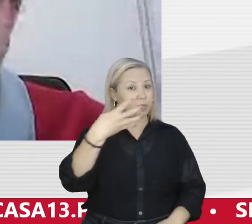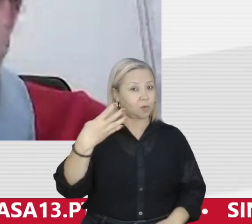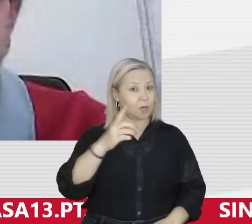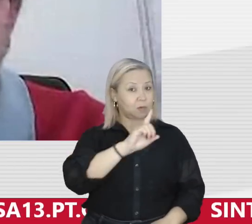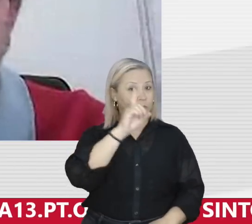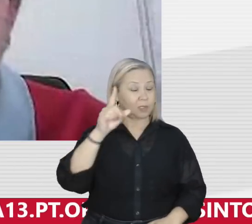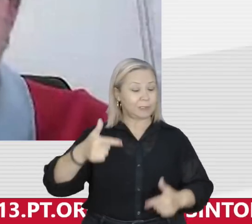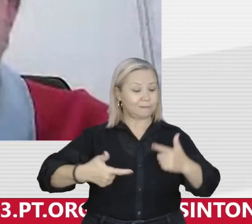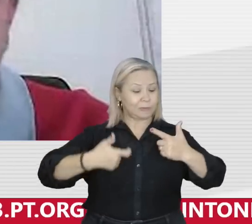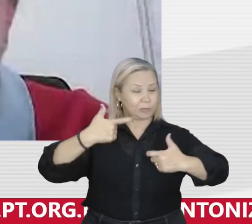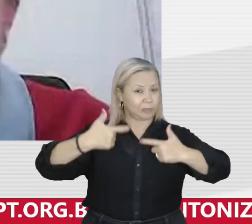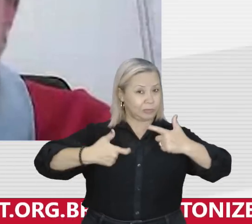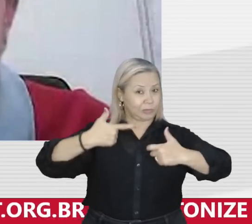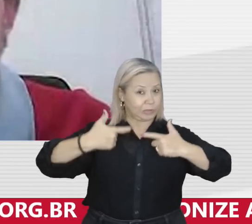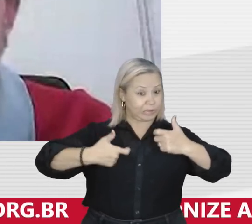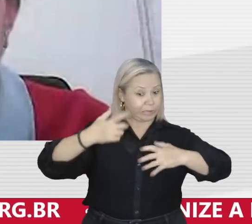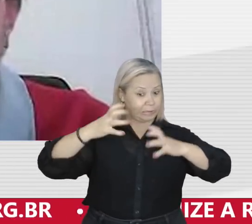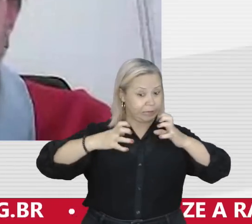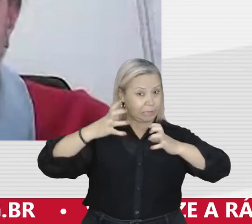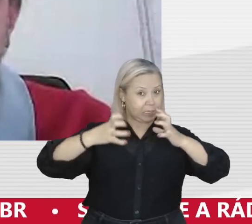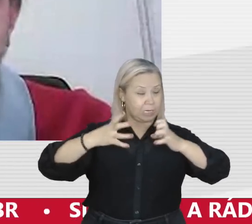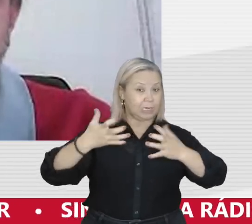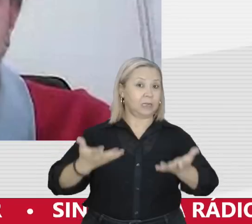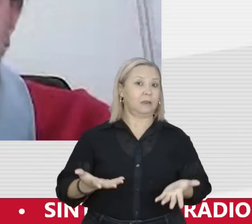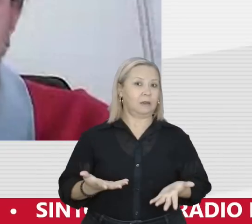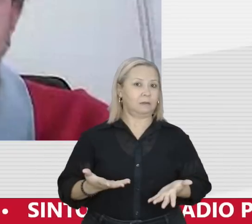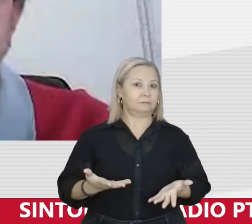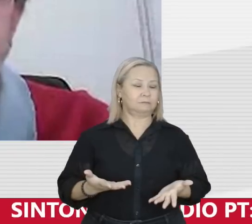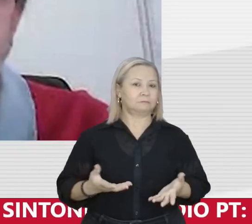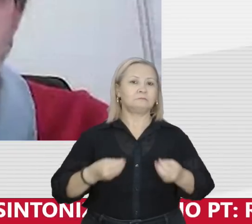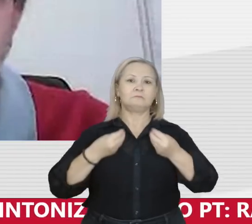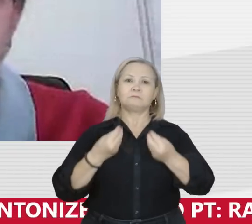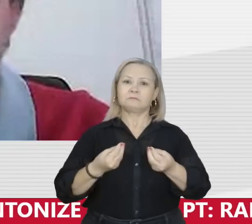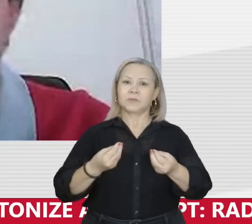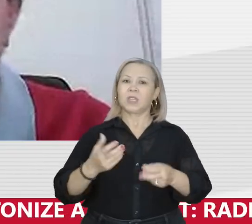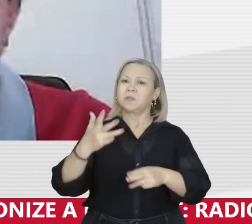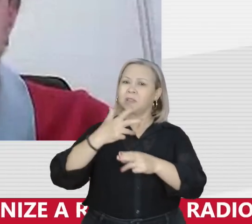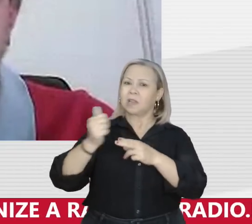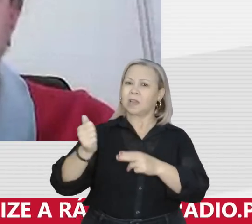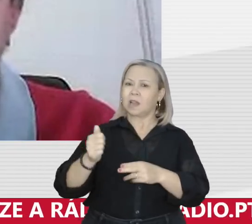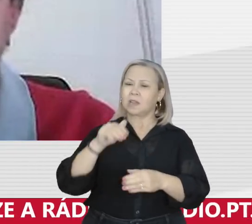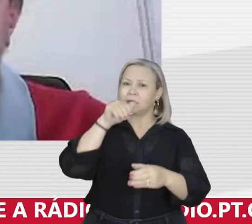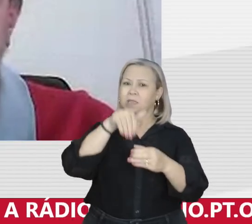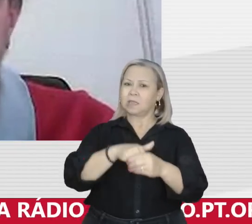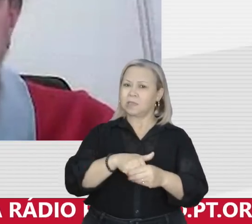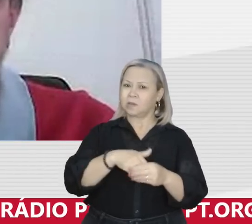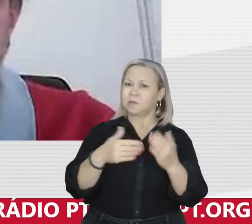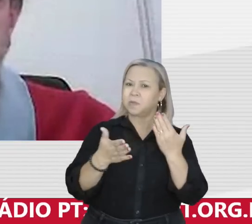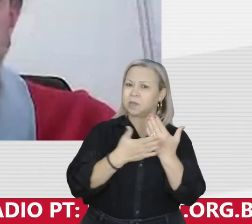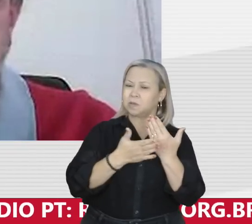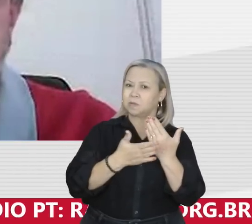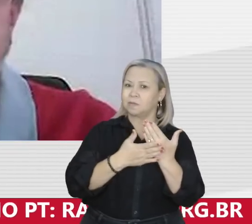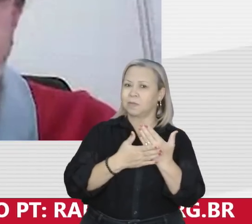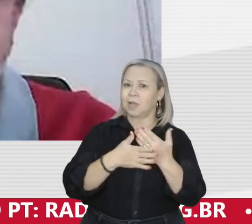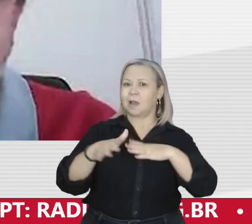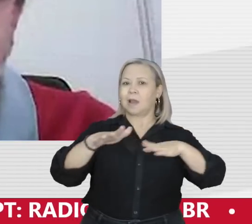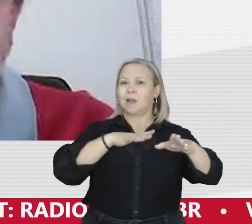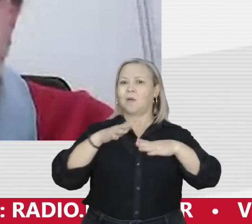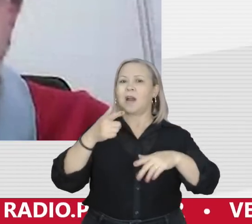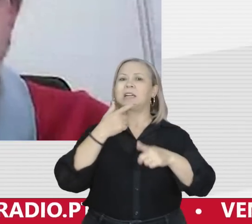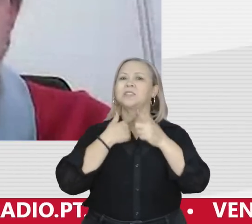uma guerra. Não vamos imaginar que ganhar as eleições no primeiro turno é um ato de vontade. É